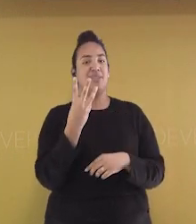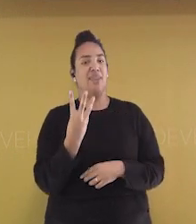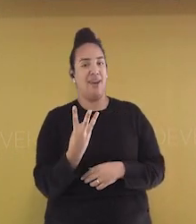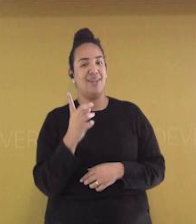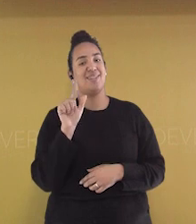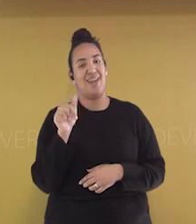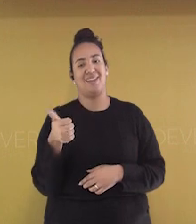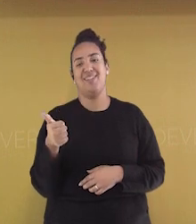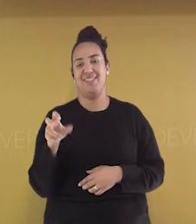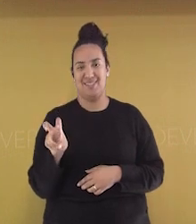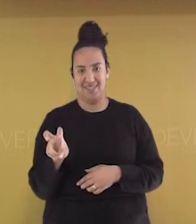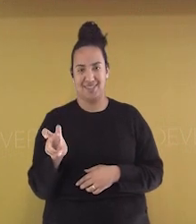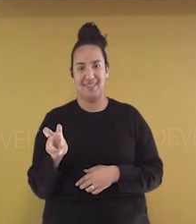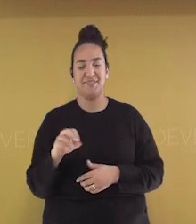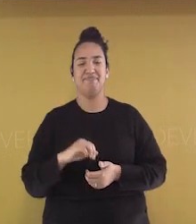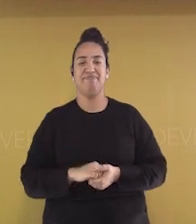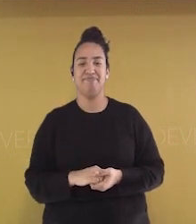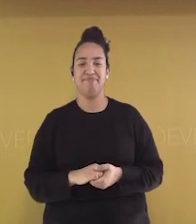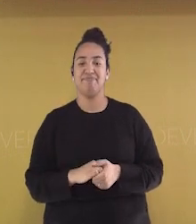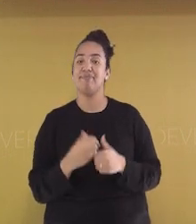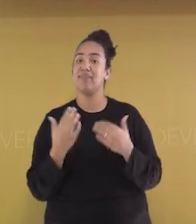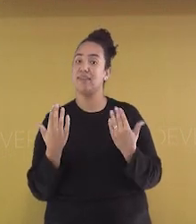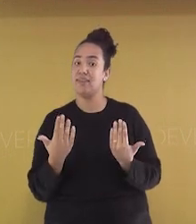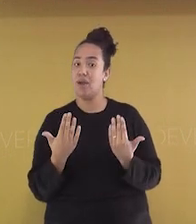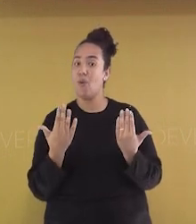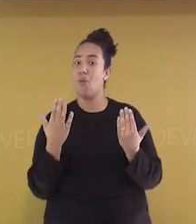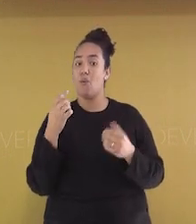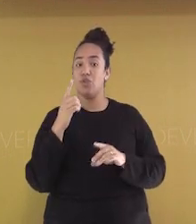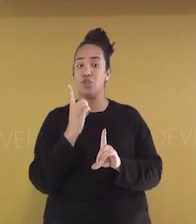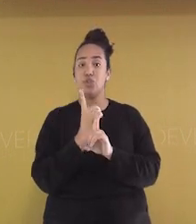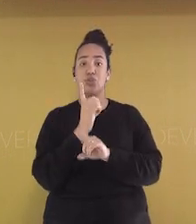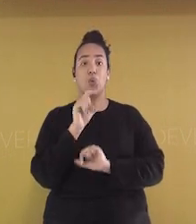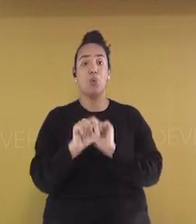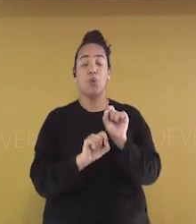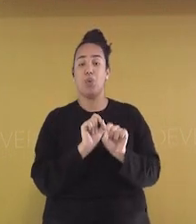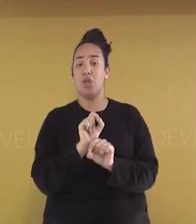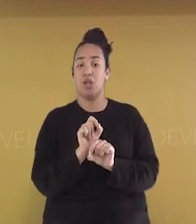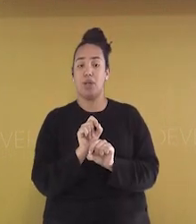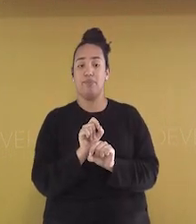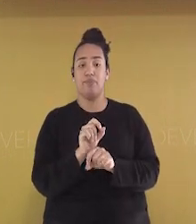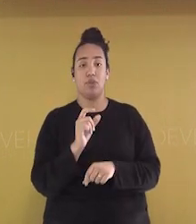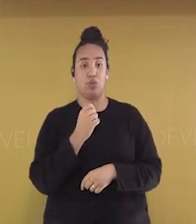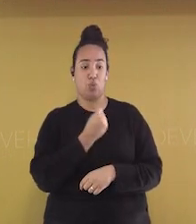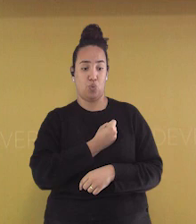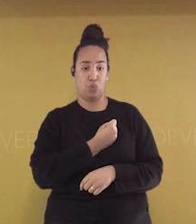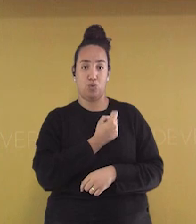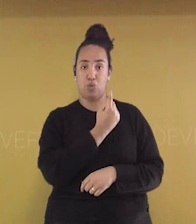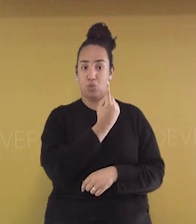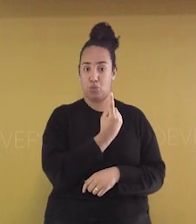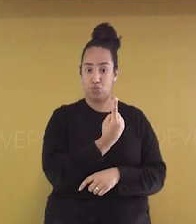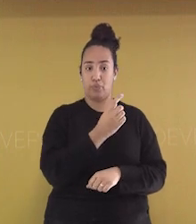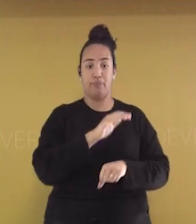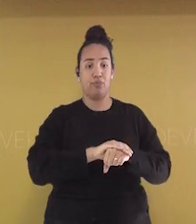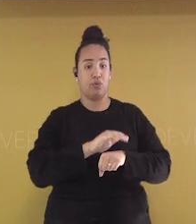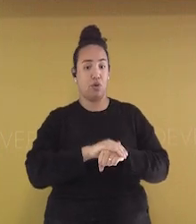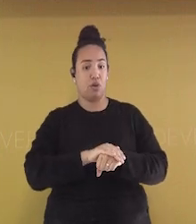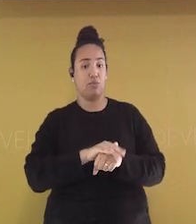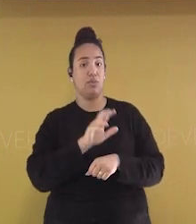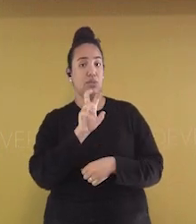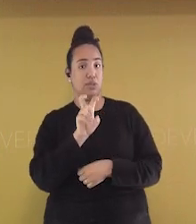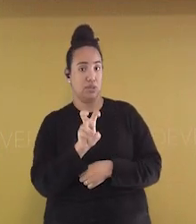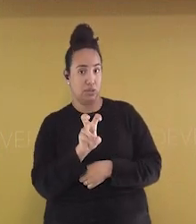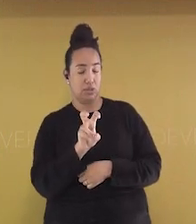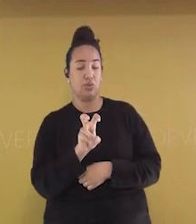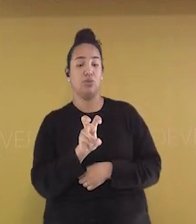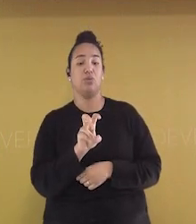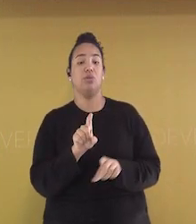o 5 exatamente por 3. Com isso, temos que, além do 1 e do próprio 15,